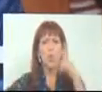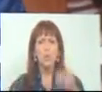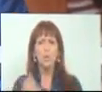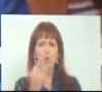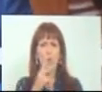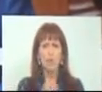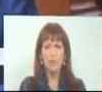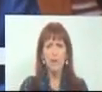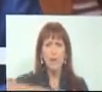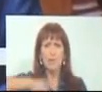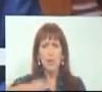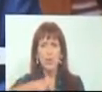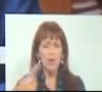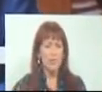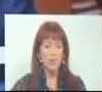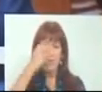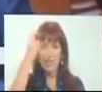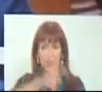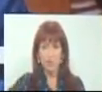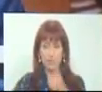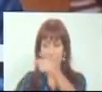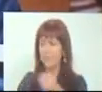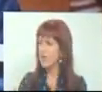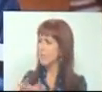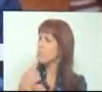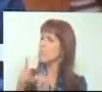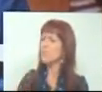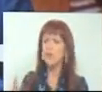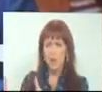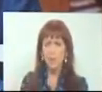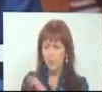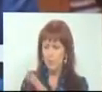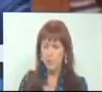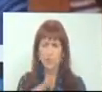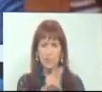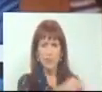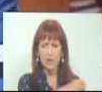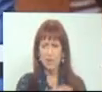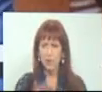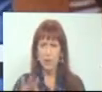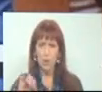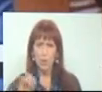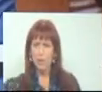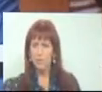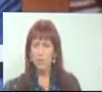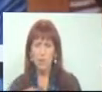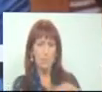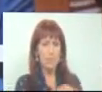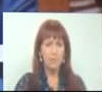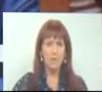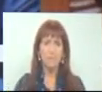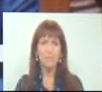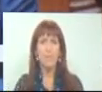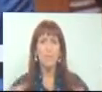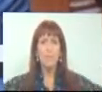Cortamos 2 mil milhões de euros em rendas da energia, renegociámos e poupámos 1.348 milhões de euros nas PPP